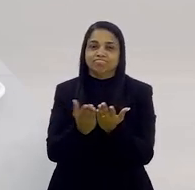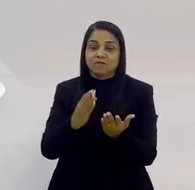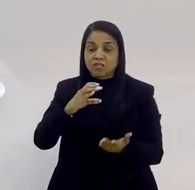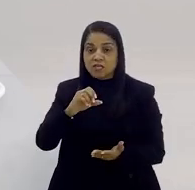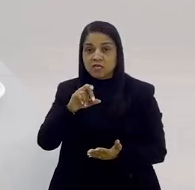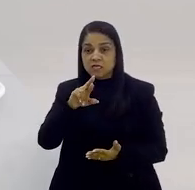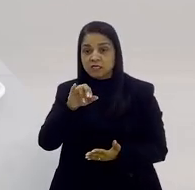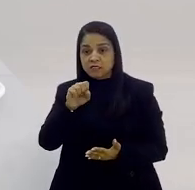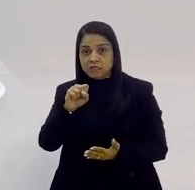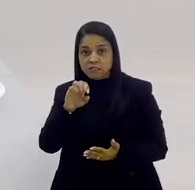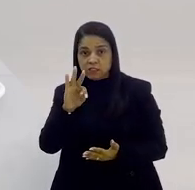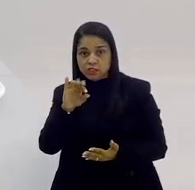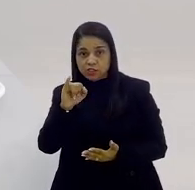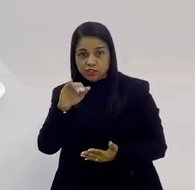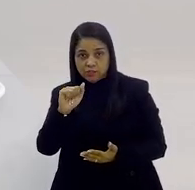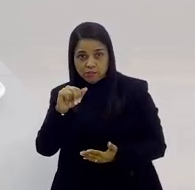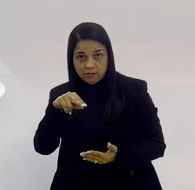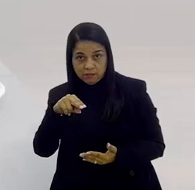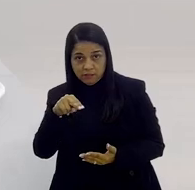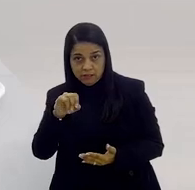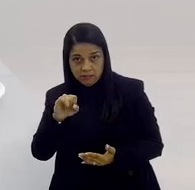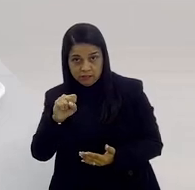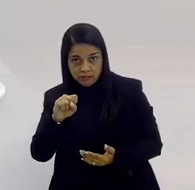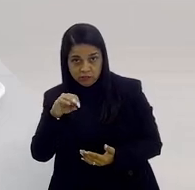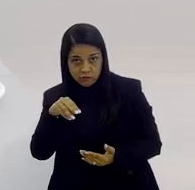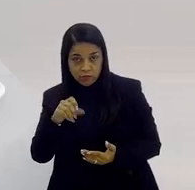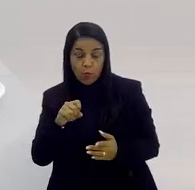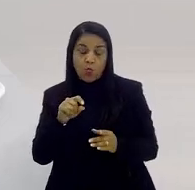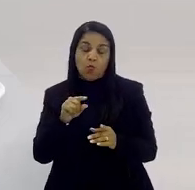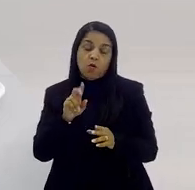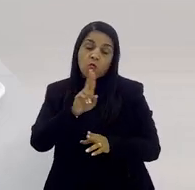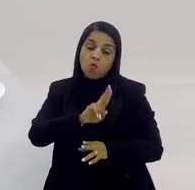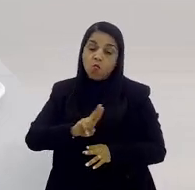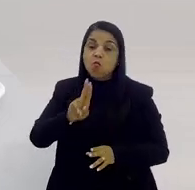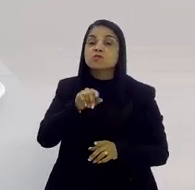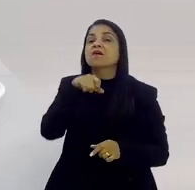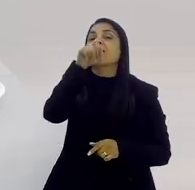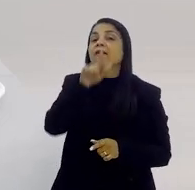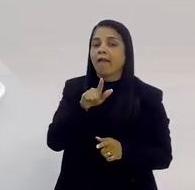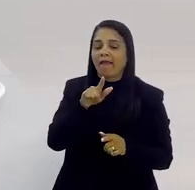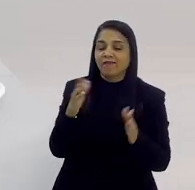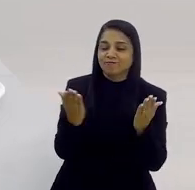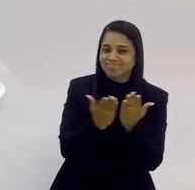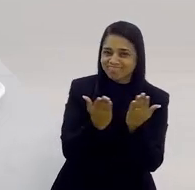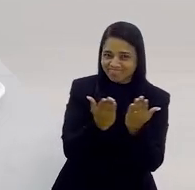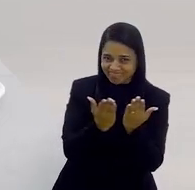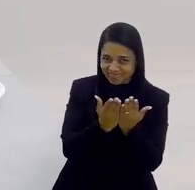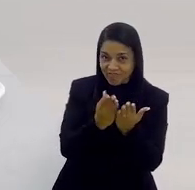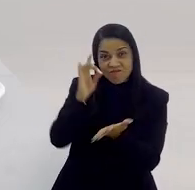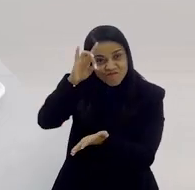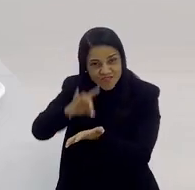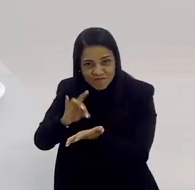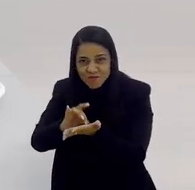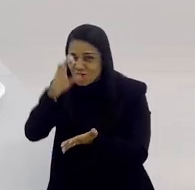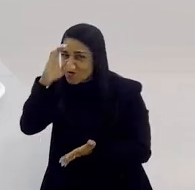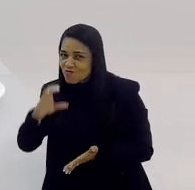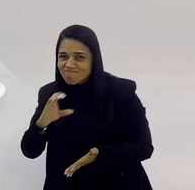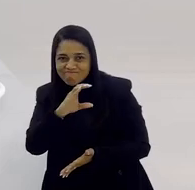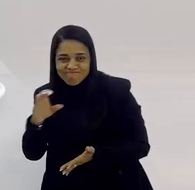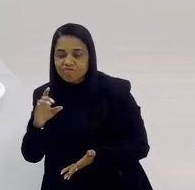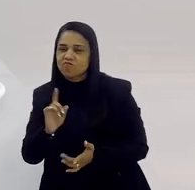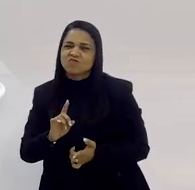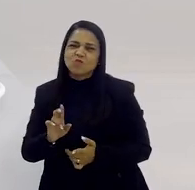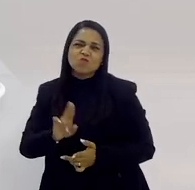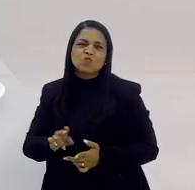ela é muito mais usada hoje é evangélicos do que verdadeiramente para os cristãos porque